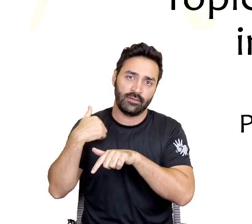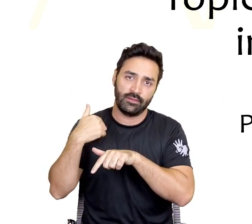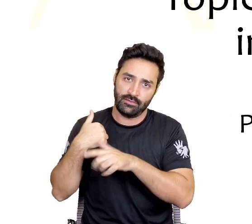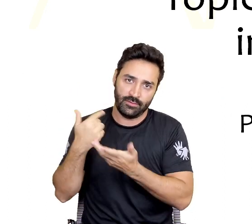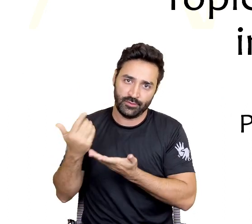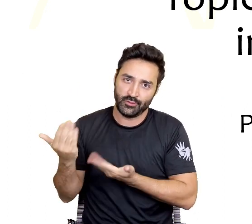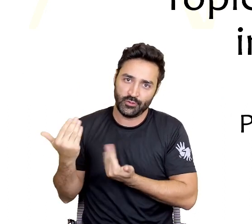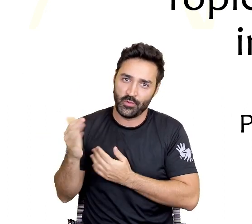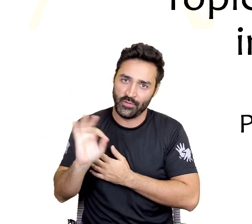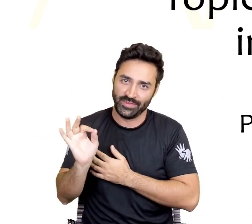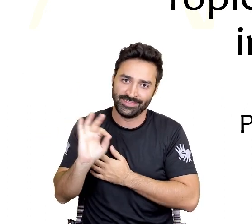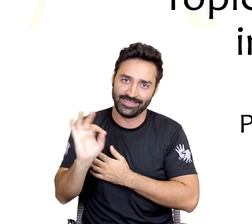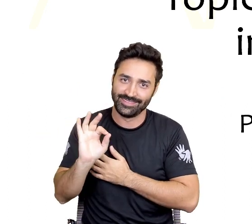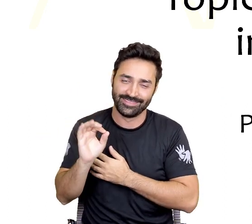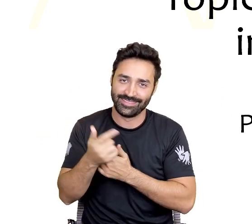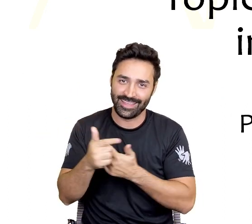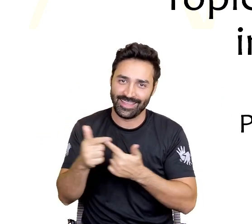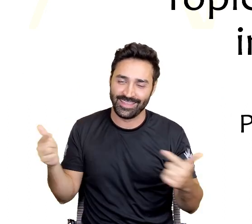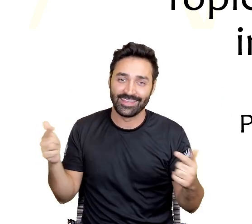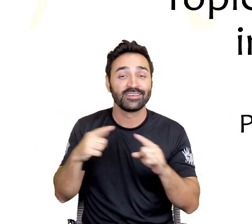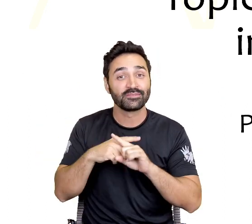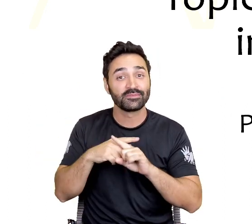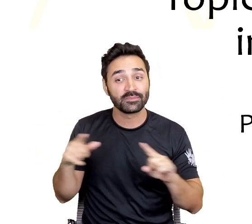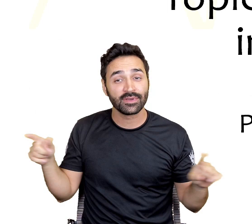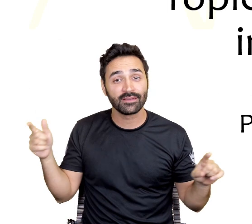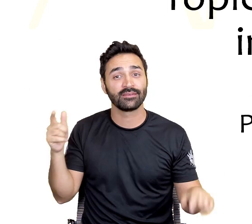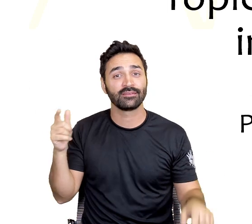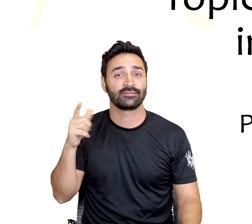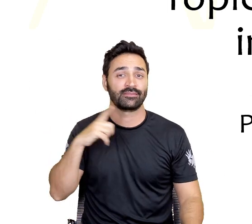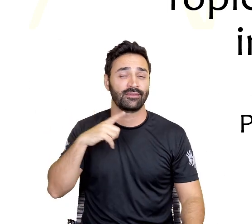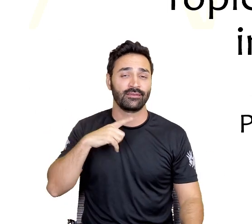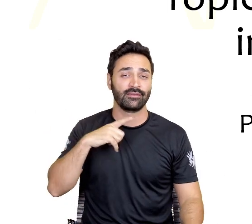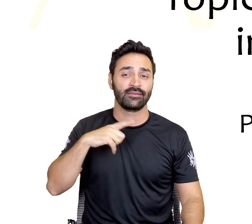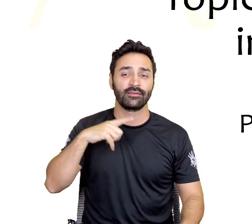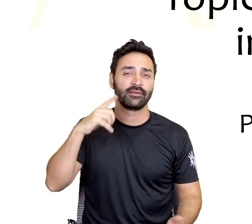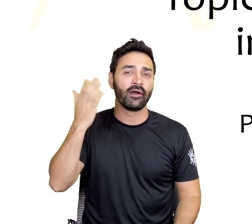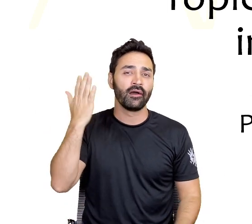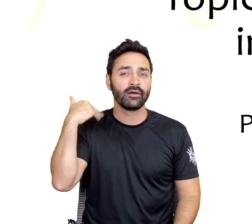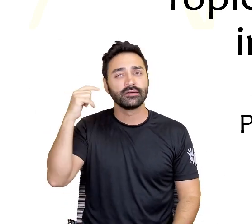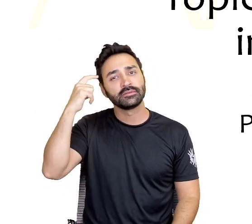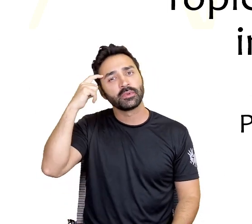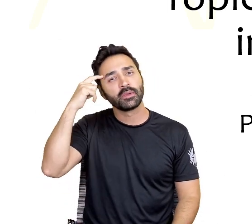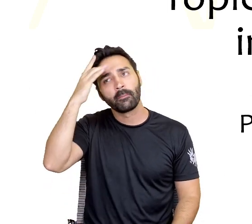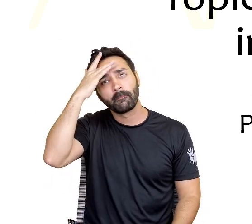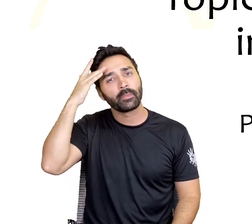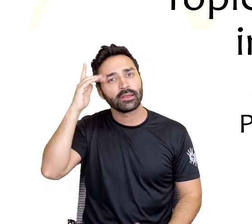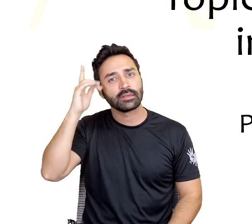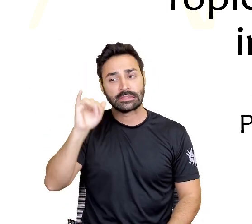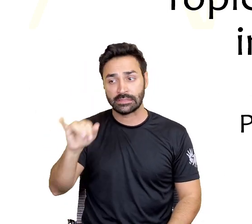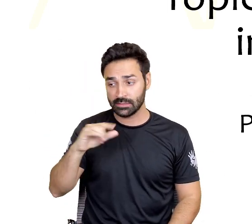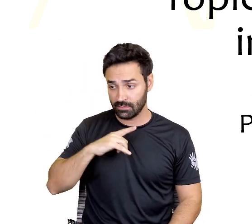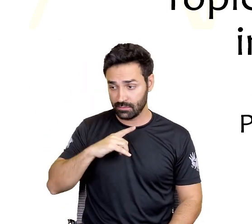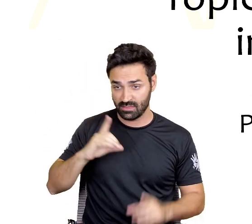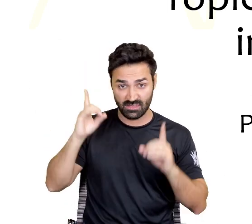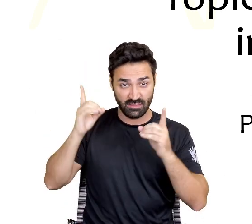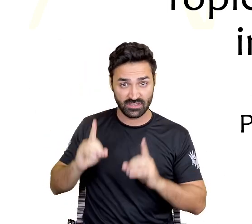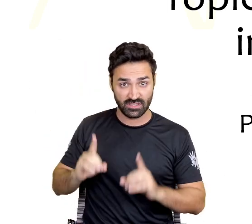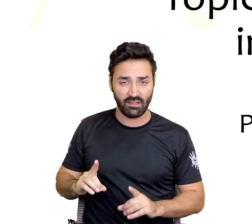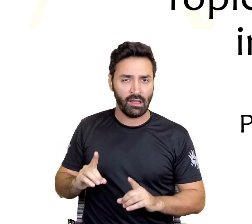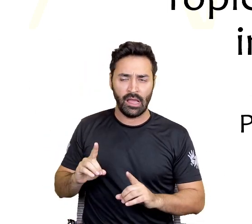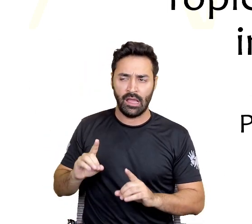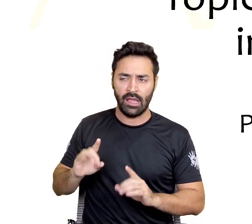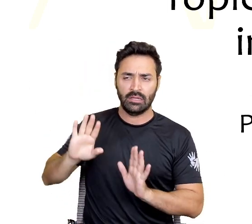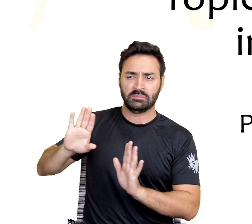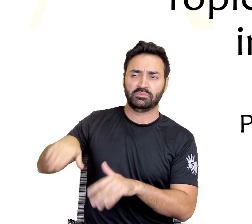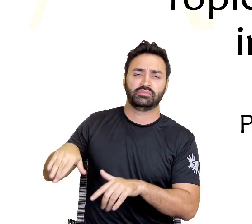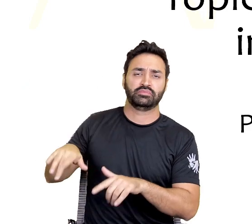as pessoas acham. Então, assim, a gente vem de um mundo que as pessoas pensavam o seguinte: se alguém tem uma deficiência, ele é minoria, ele que